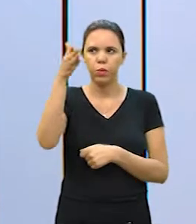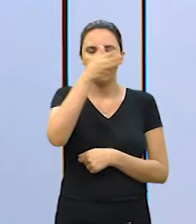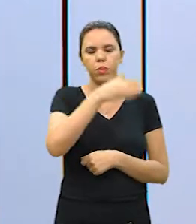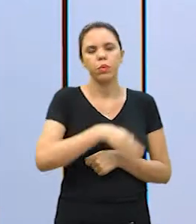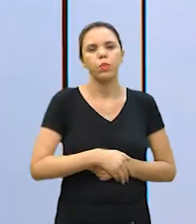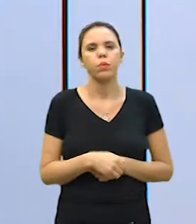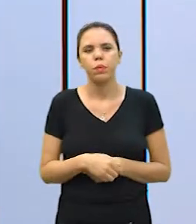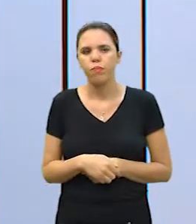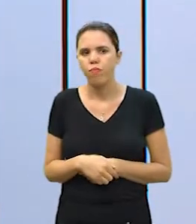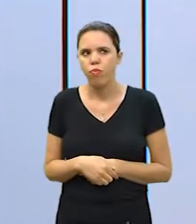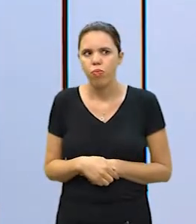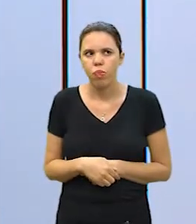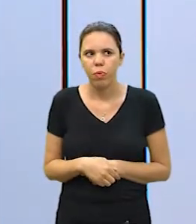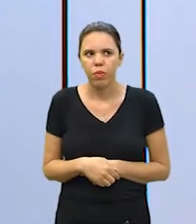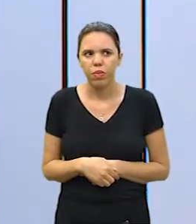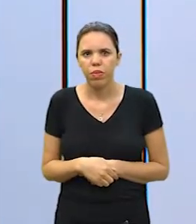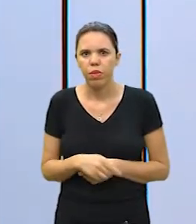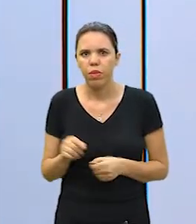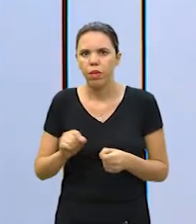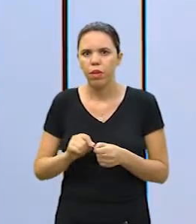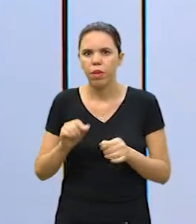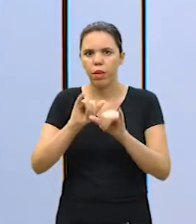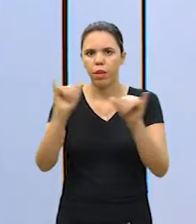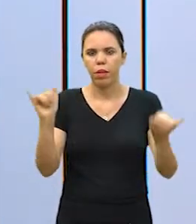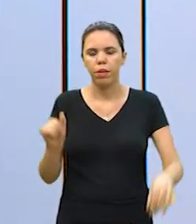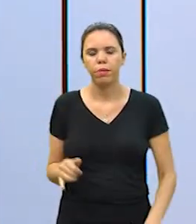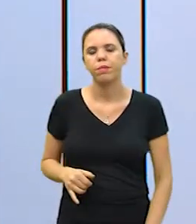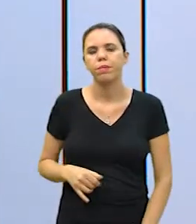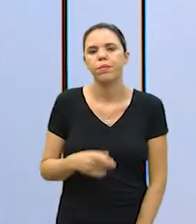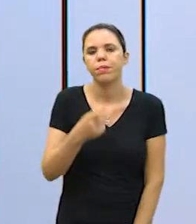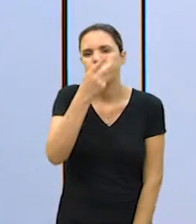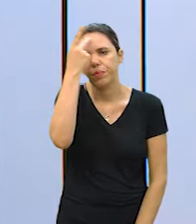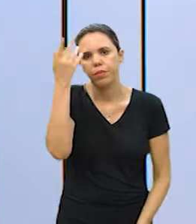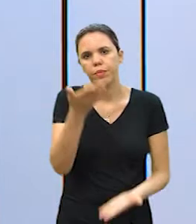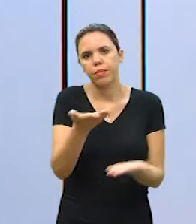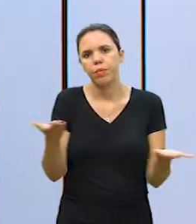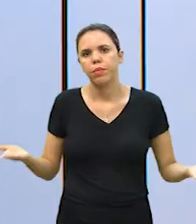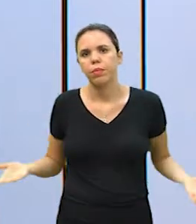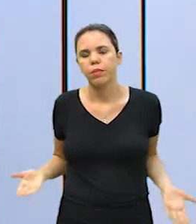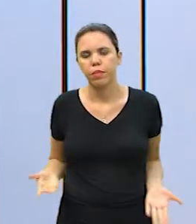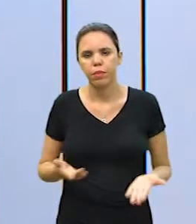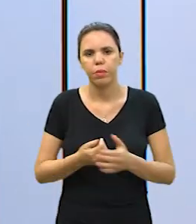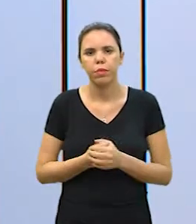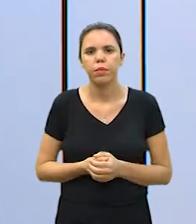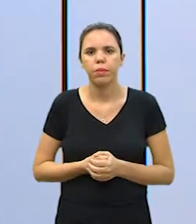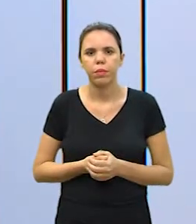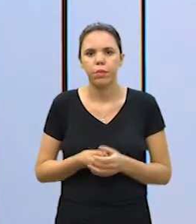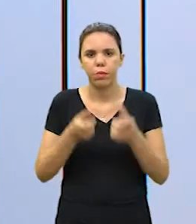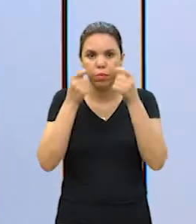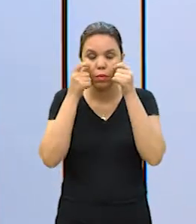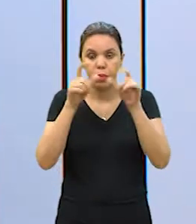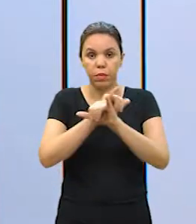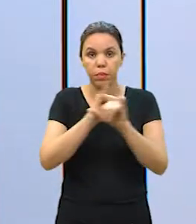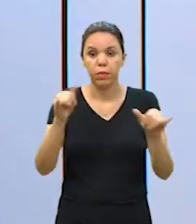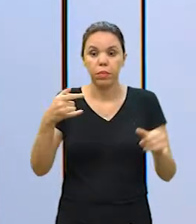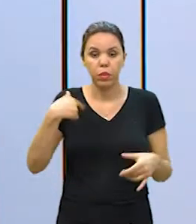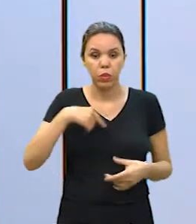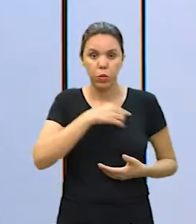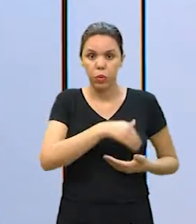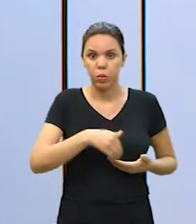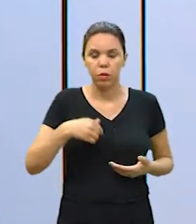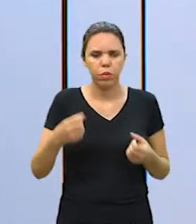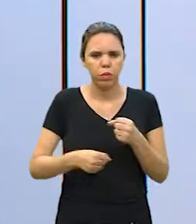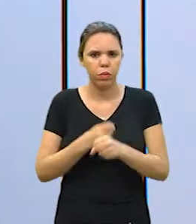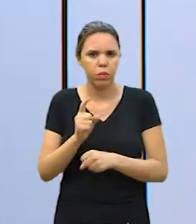todo local, sempre fazendo essa divulgação para que acenda aquela luz do alerta. Nossa, eu não fiz meu